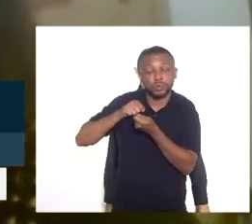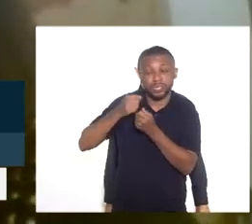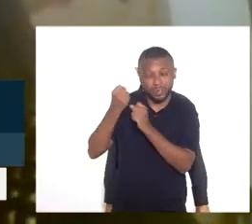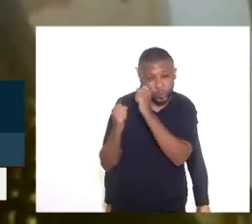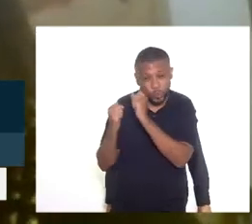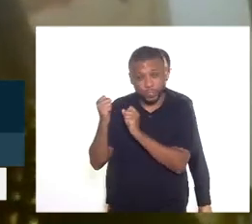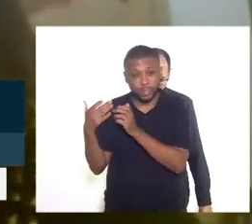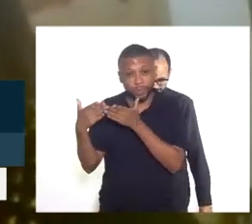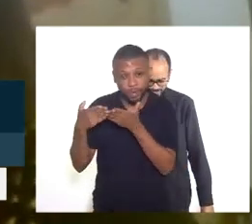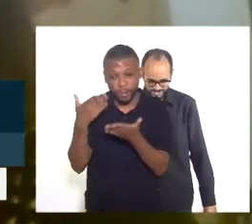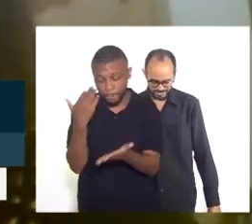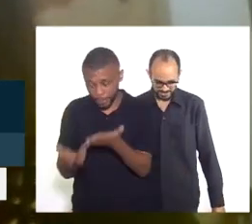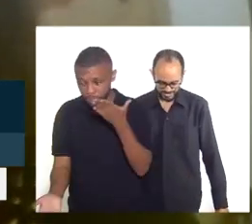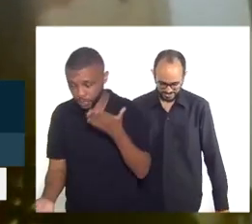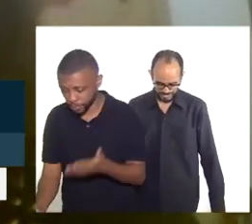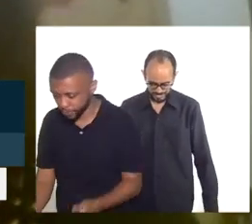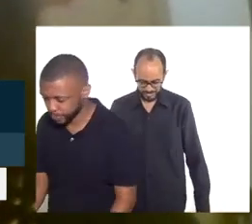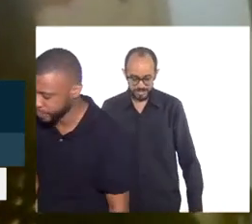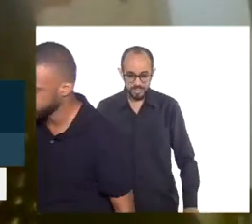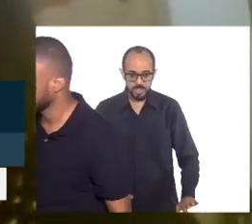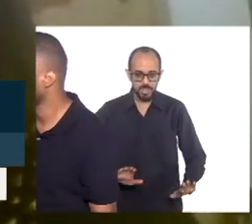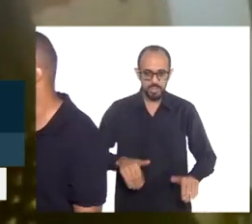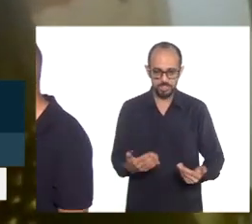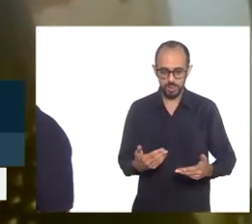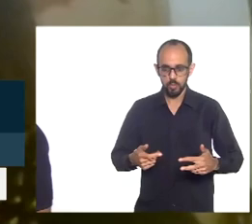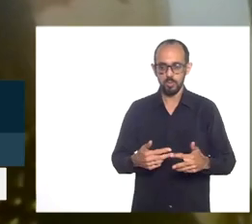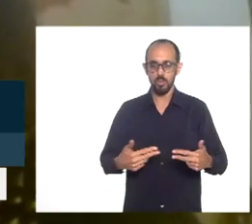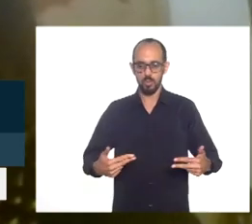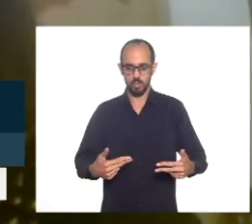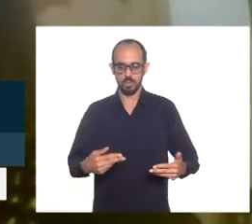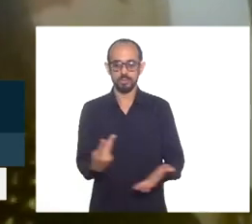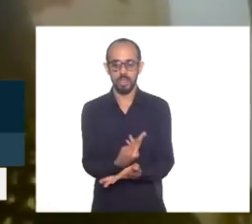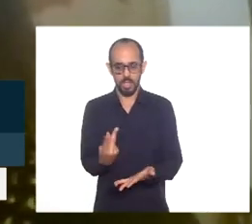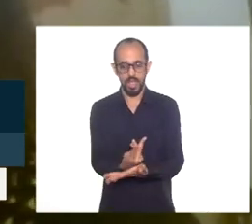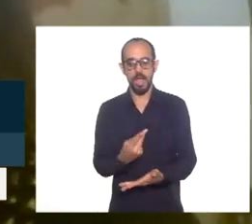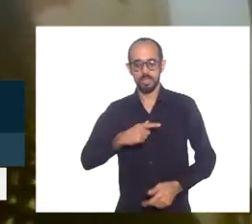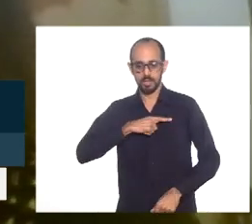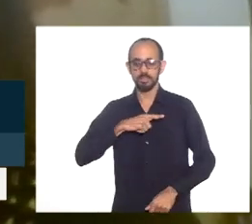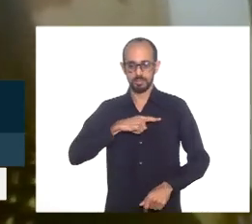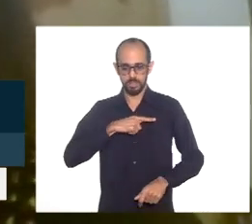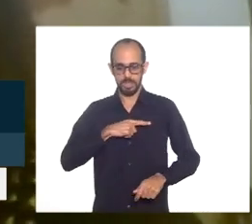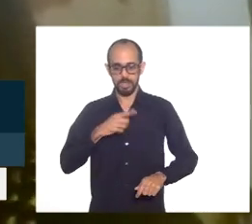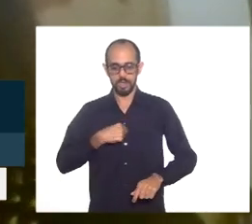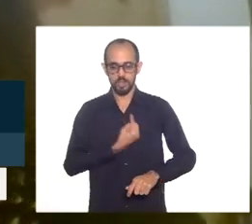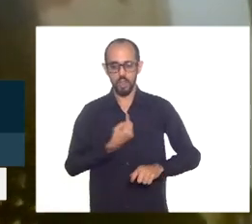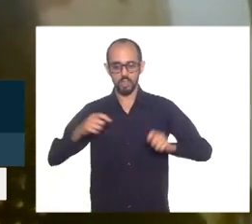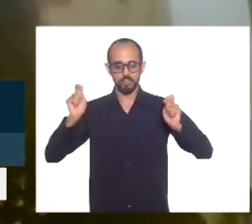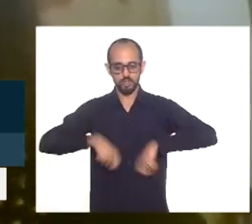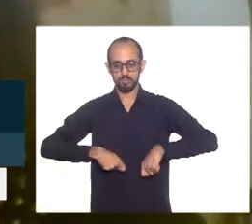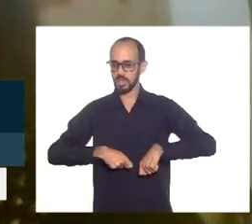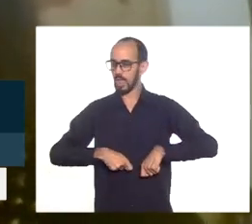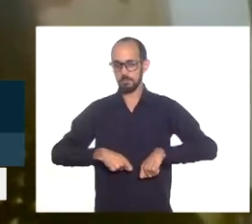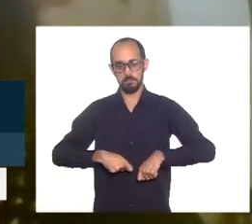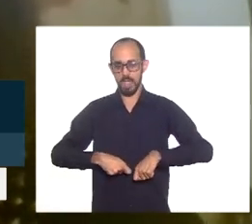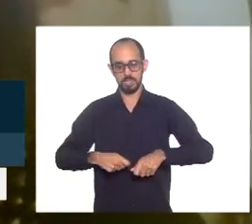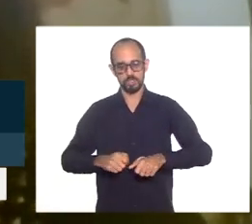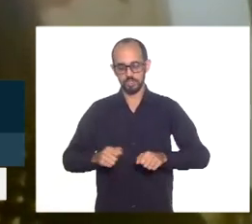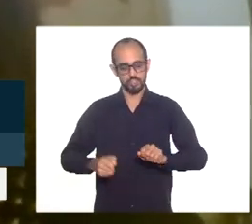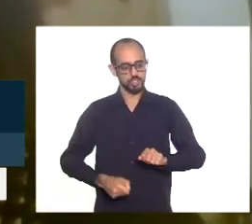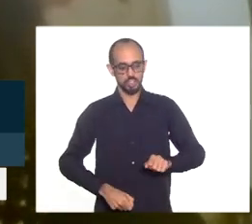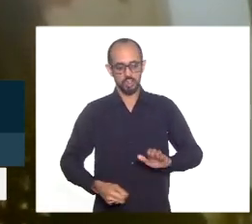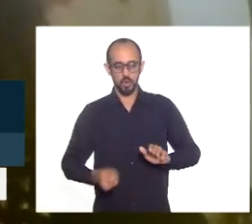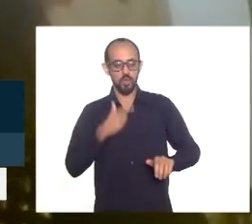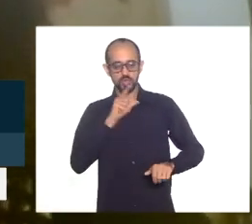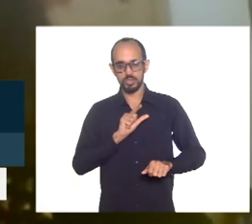Quer dizer, alguma coisa de muito errado tem nisso tudo, né? Nós não estamos sendo capazes de apostar nessa indústria